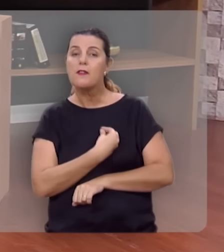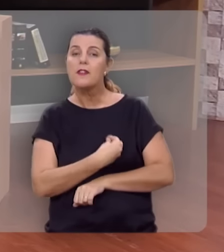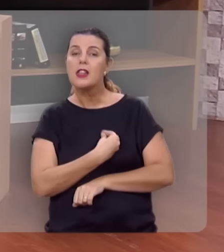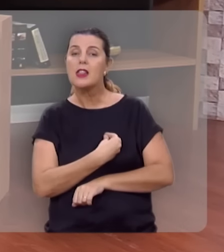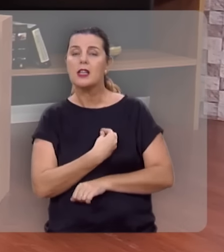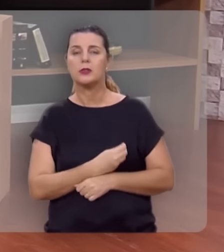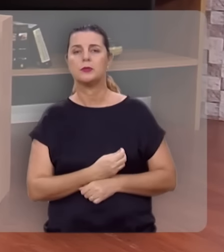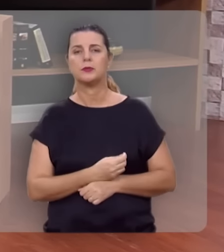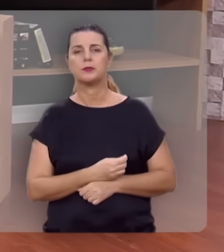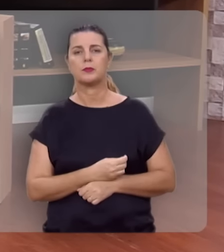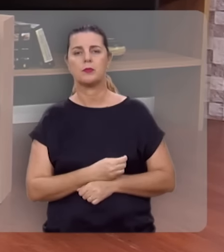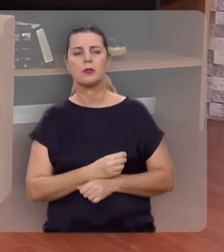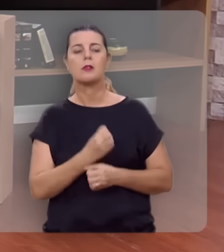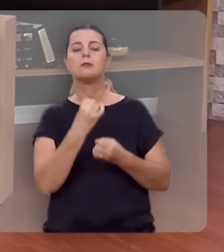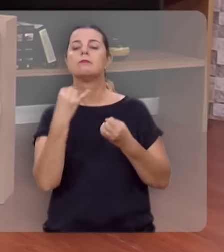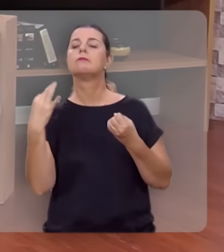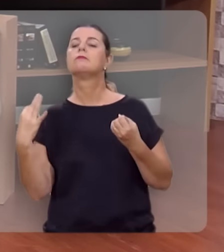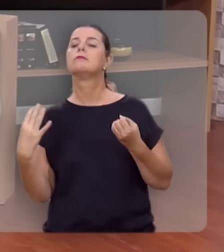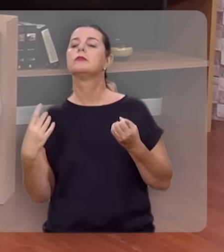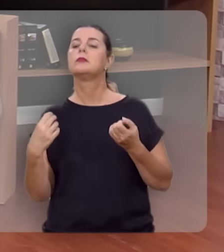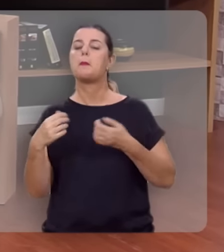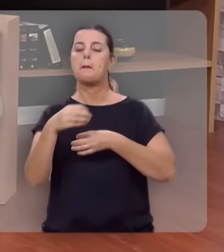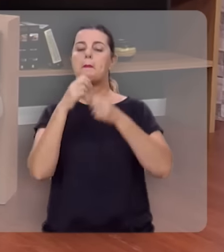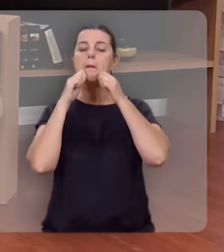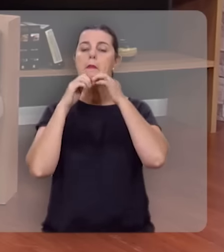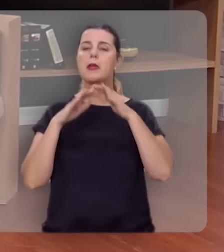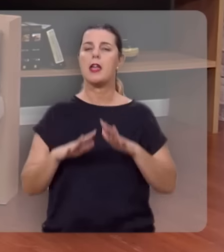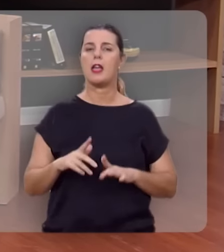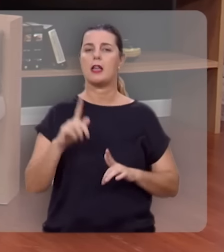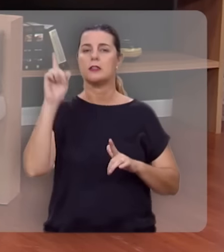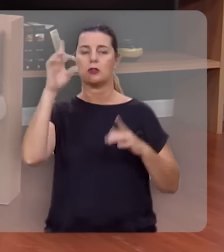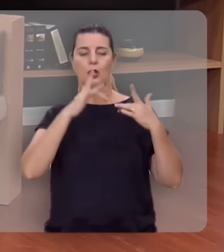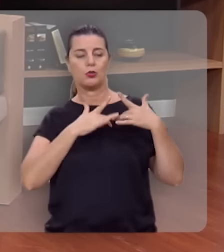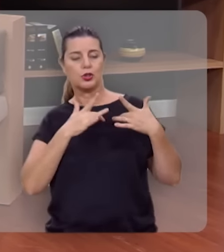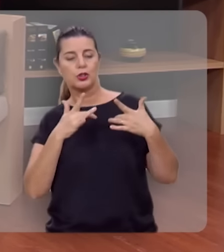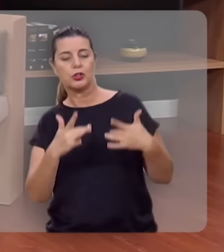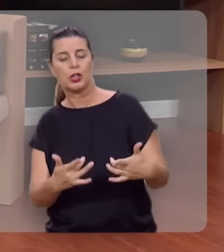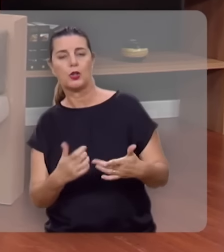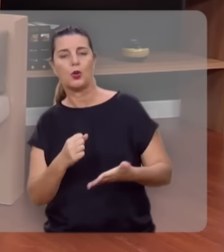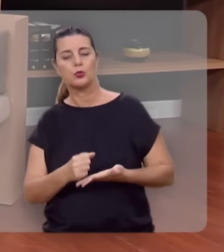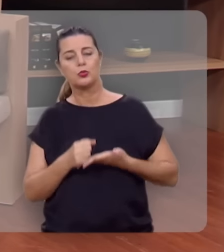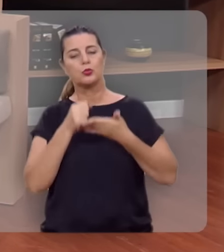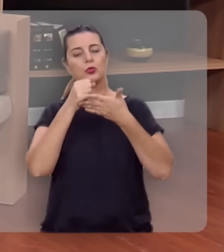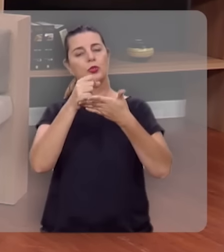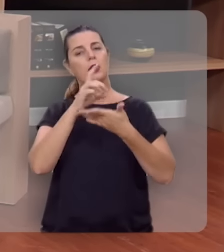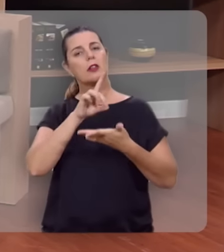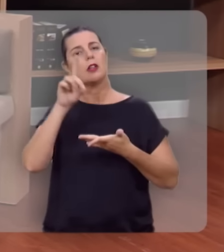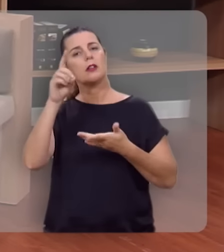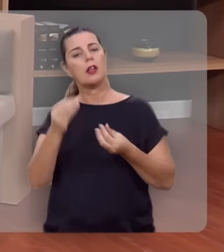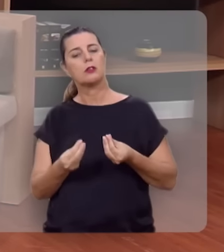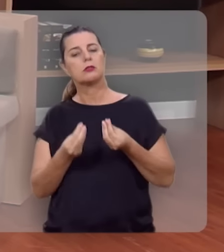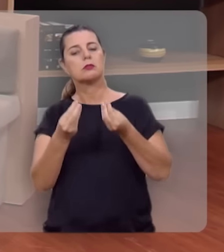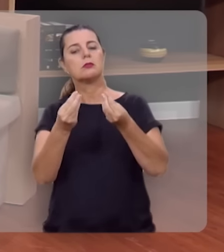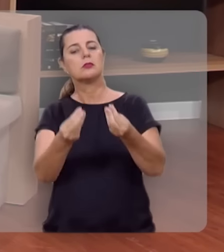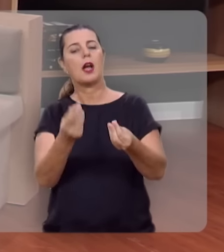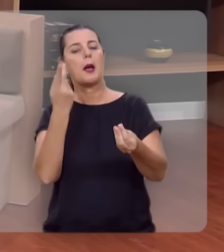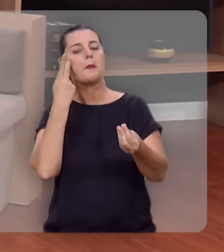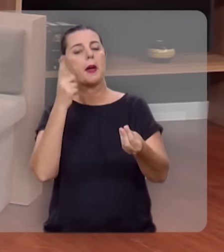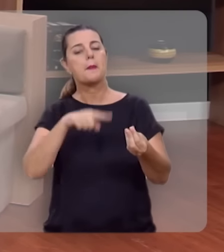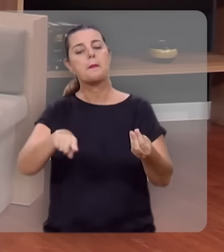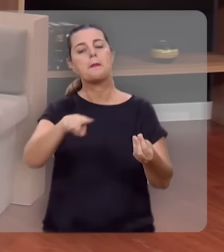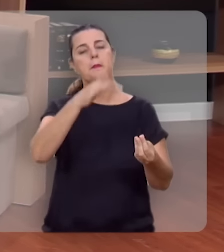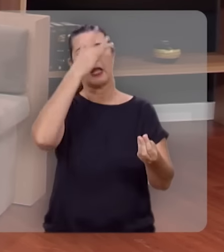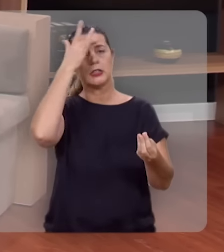vida. Quantas dádivas da generosidade de Deus, da providência de Deus, são